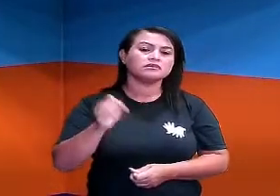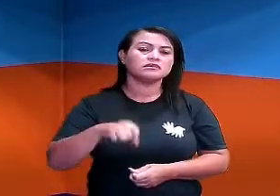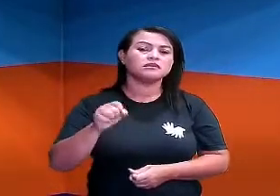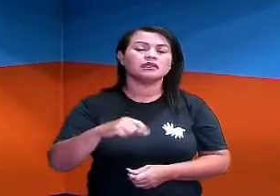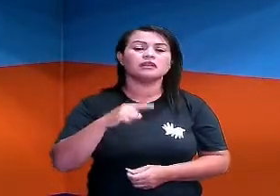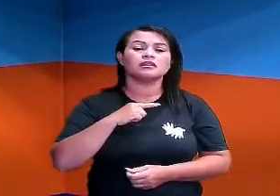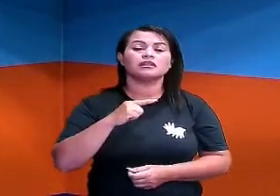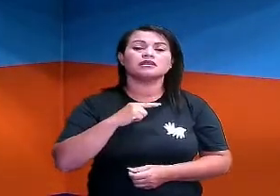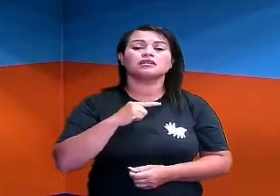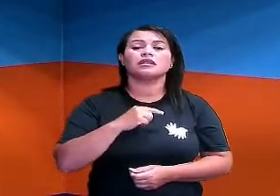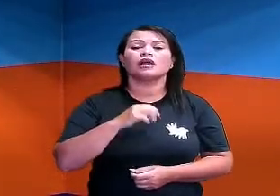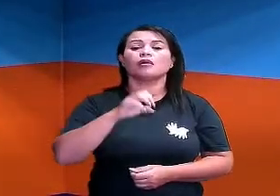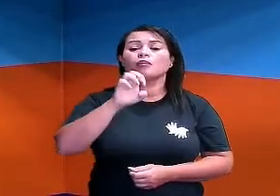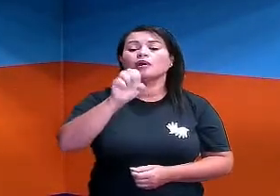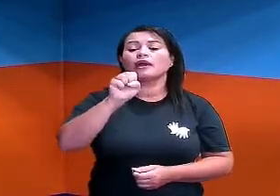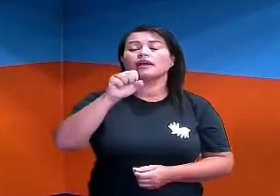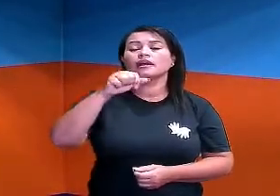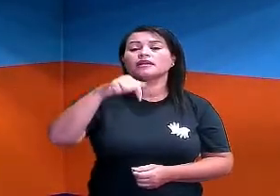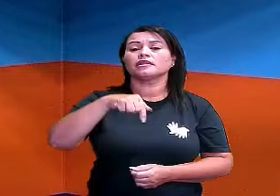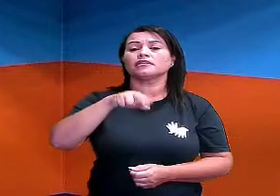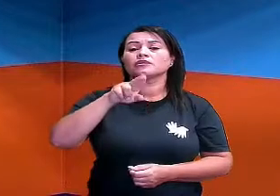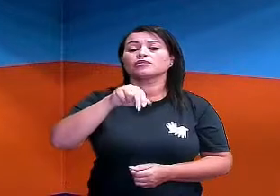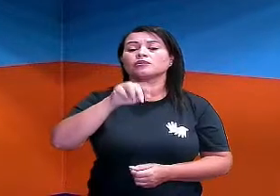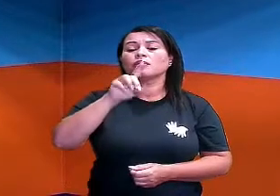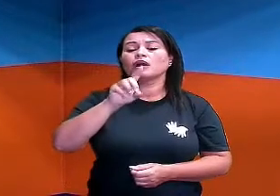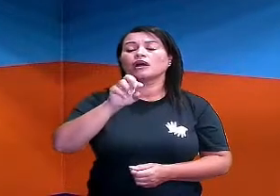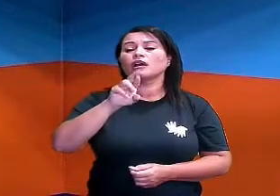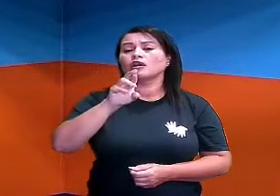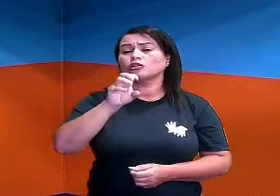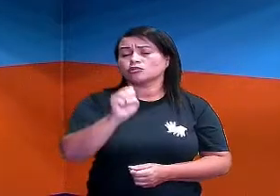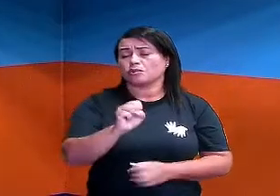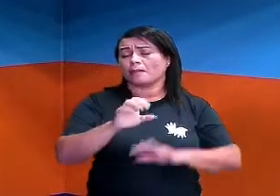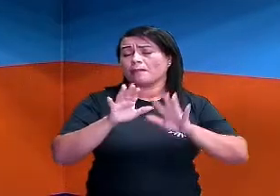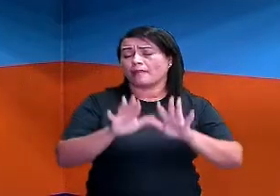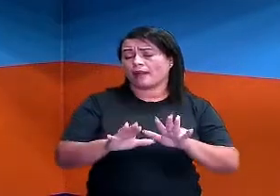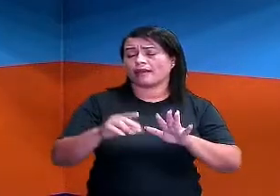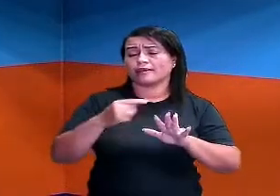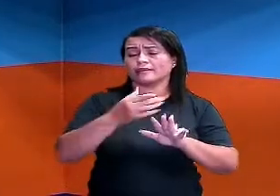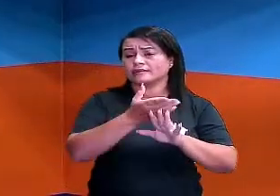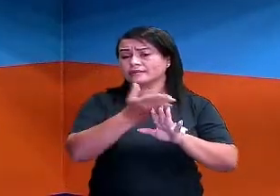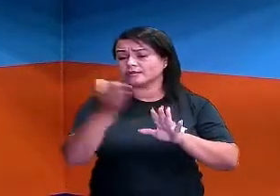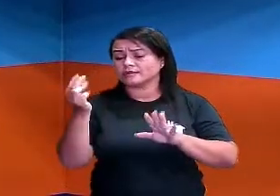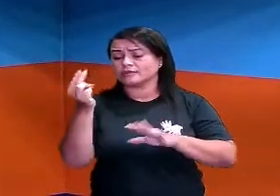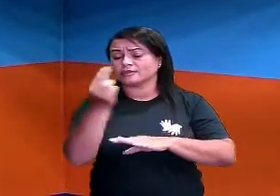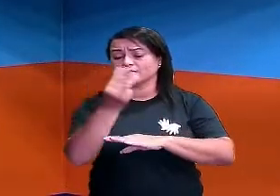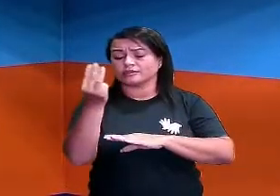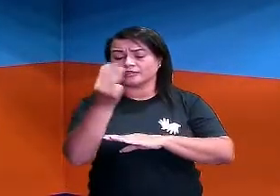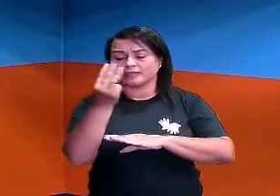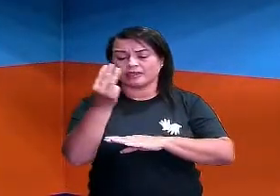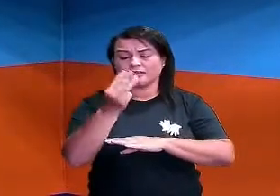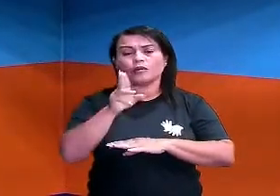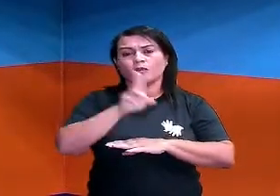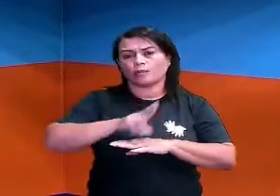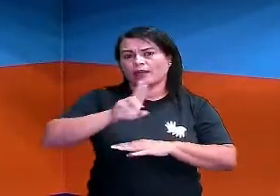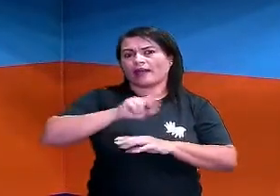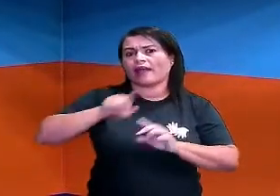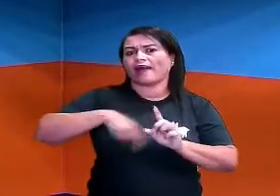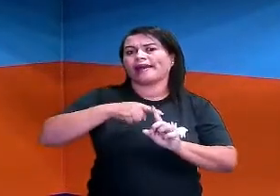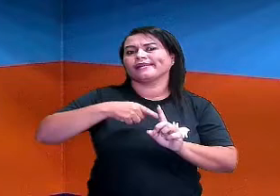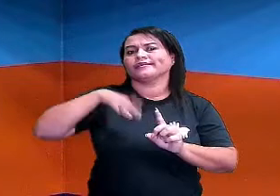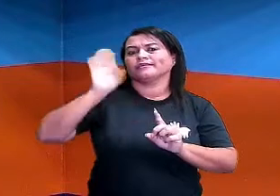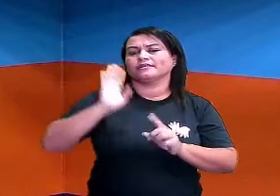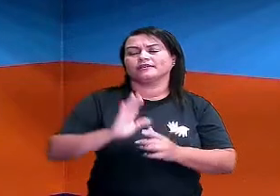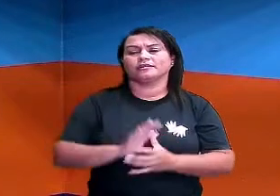temos esquadros também, por exemplo, mas aí os mais comuns são esses daqui, tá certo? Ó,